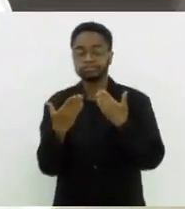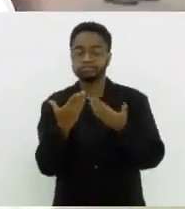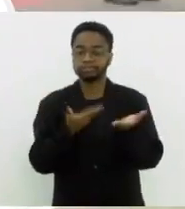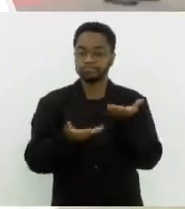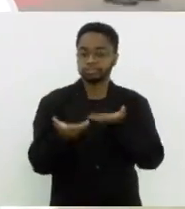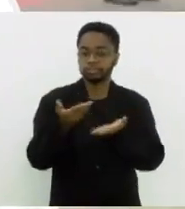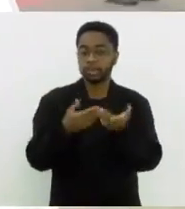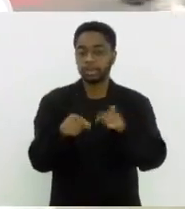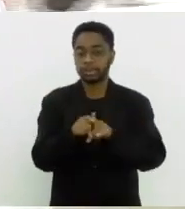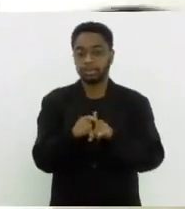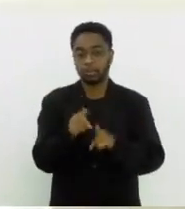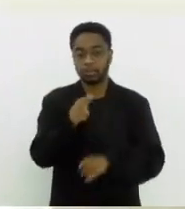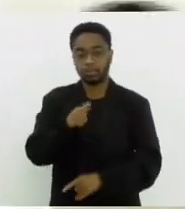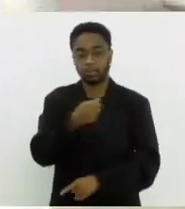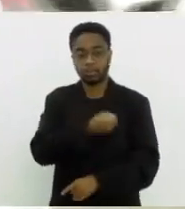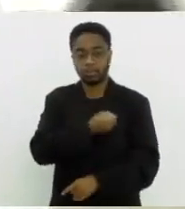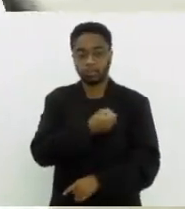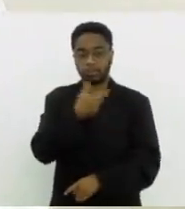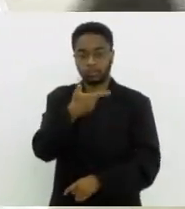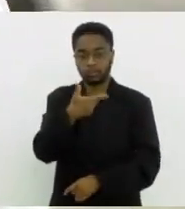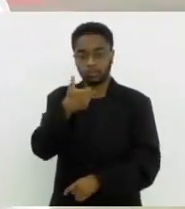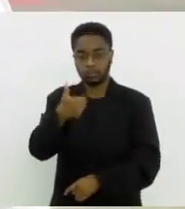evidentemente, do número